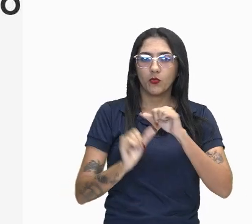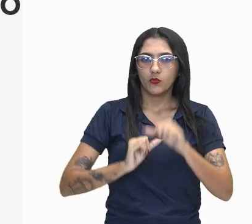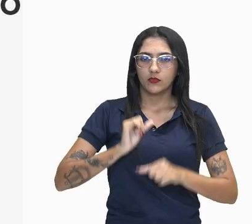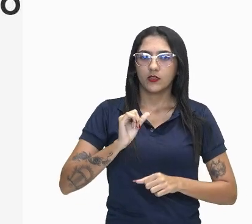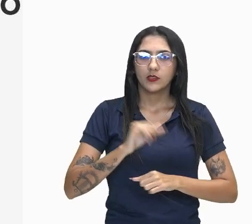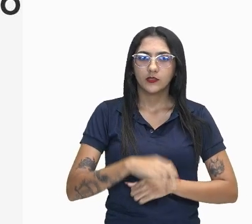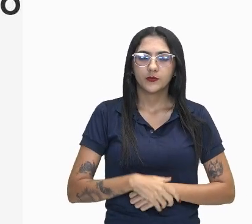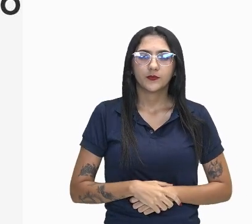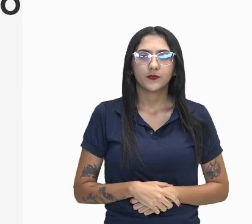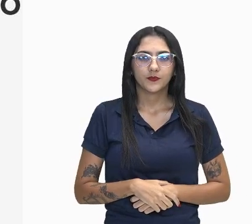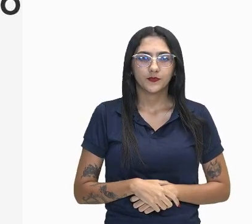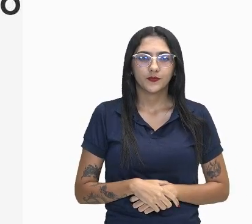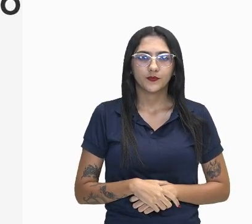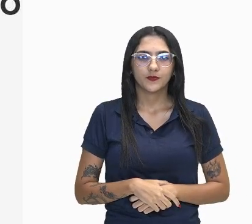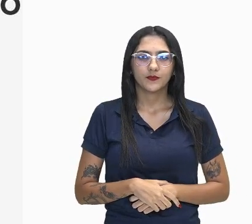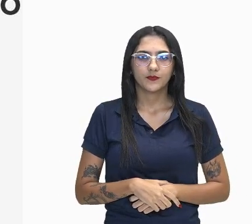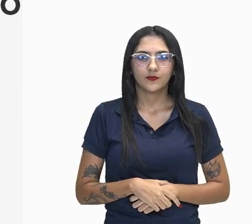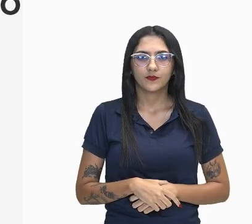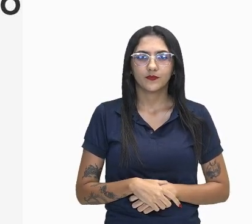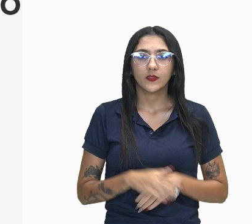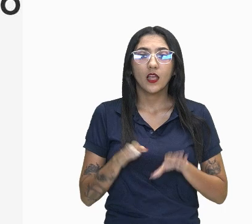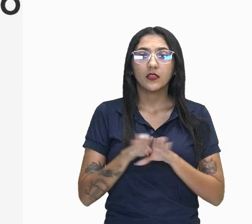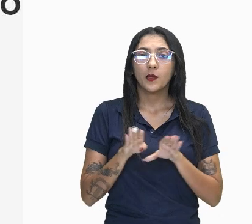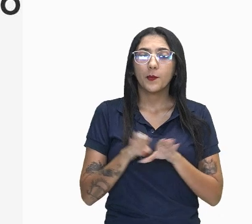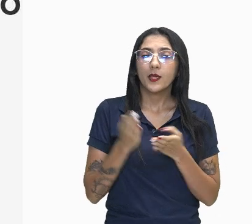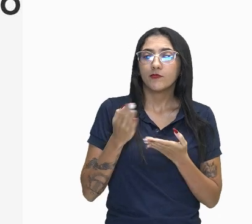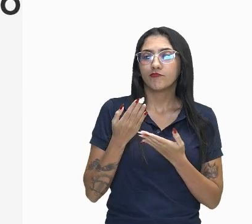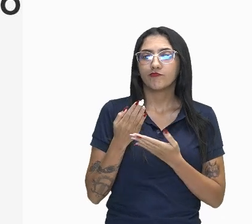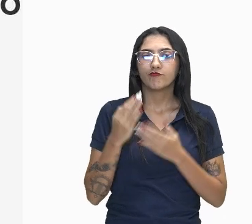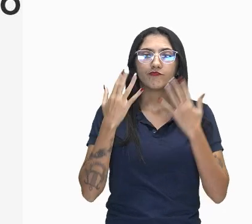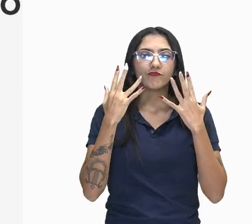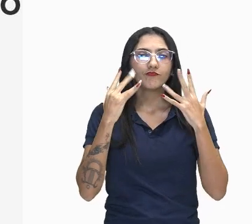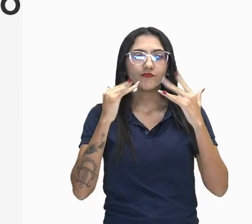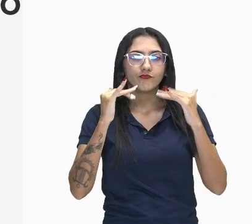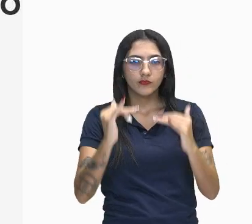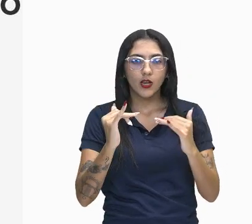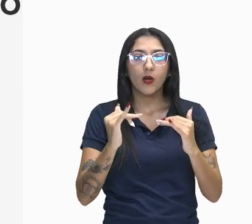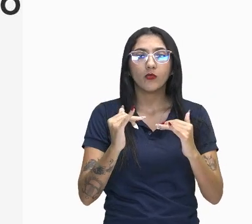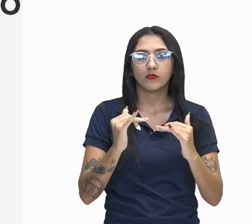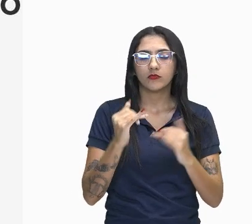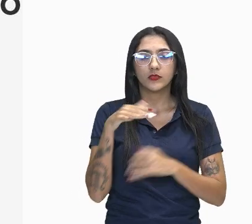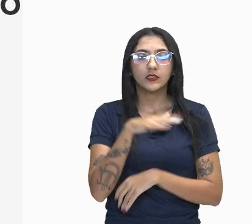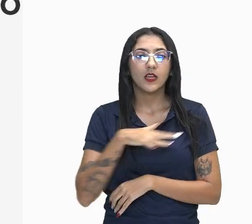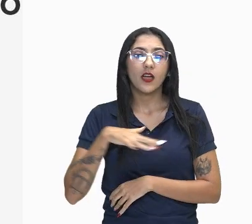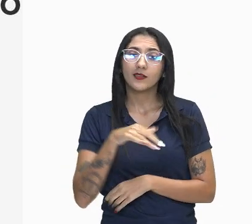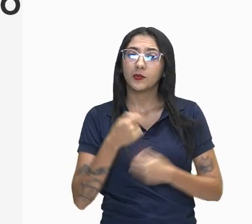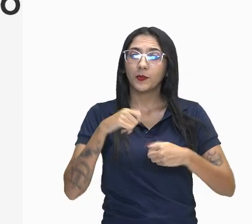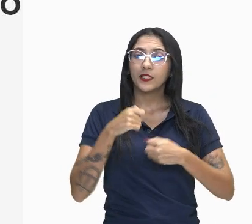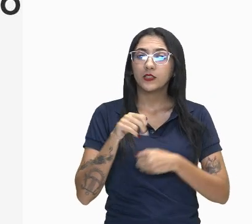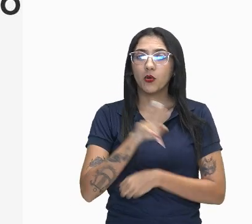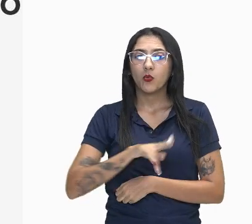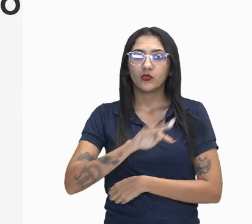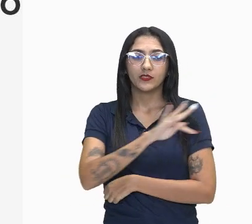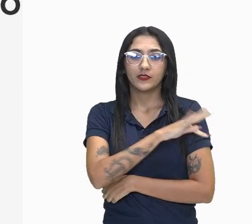modificado. E as diferentes condições naturais que exigem técnicas